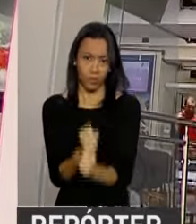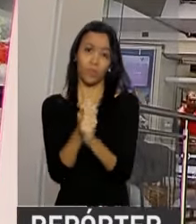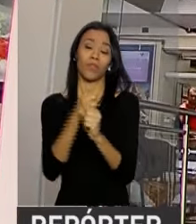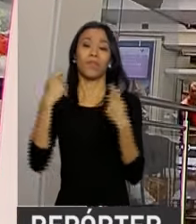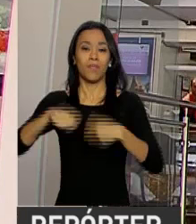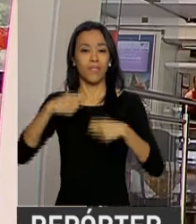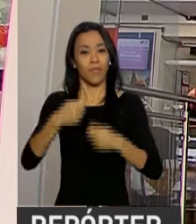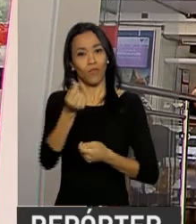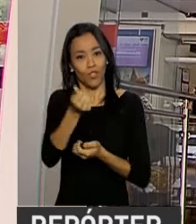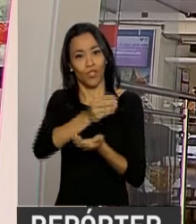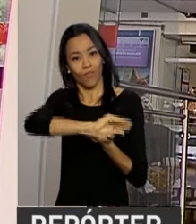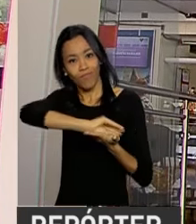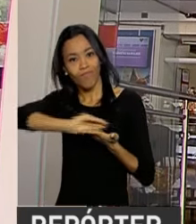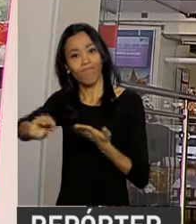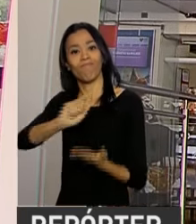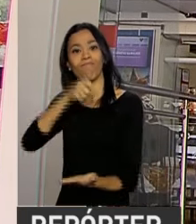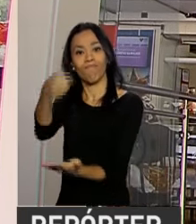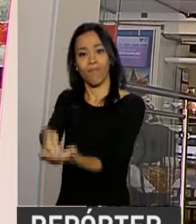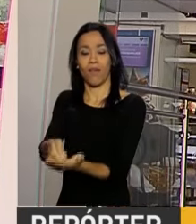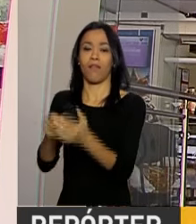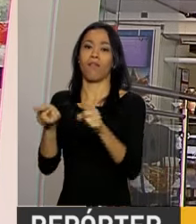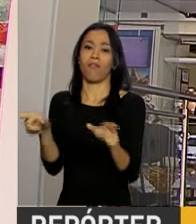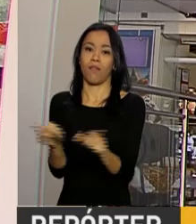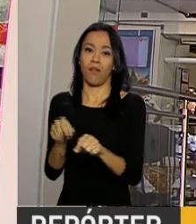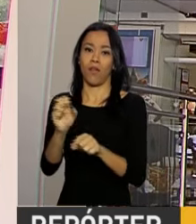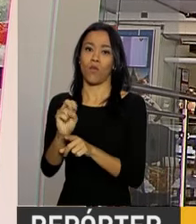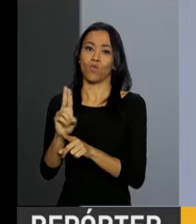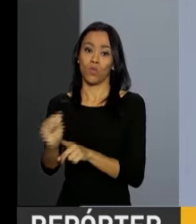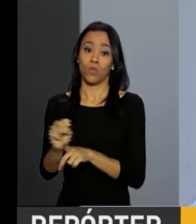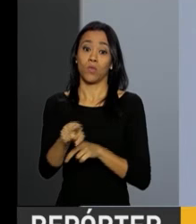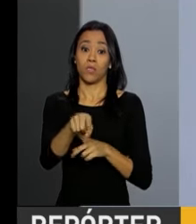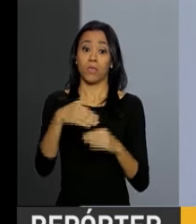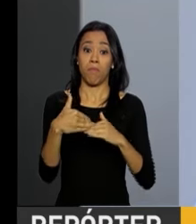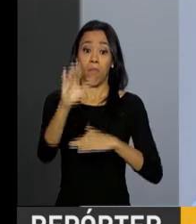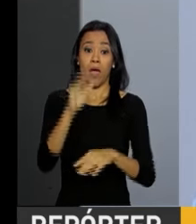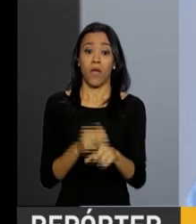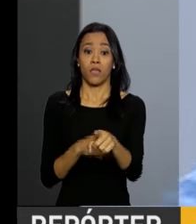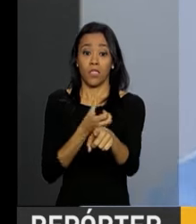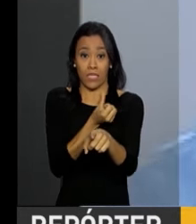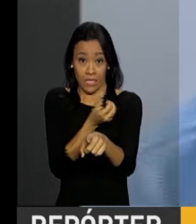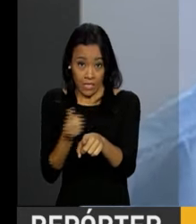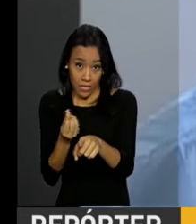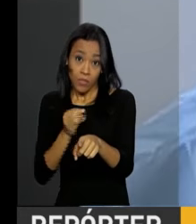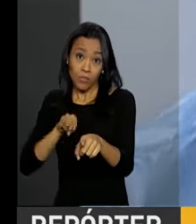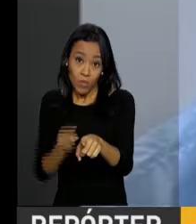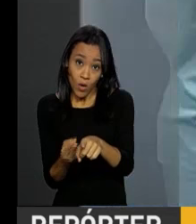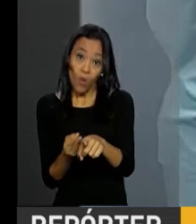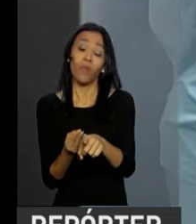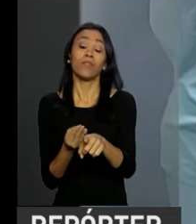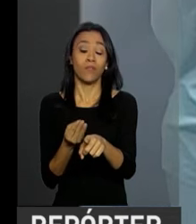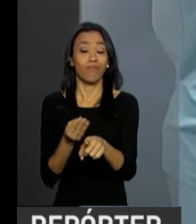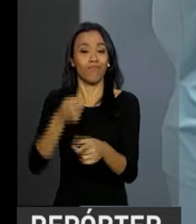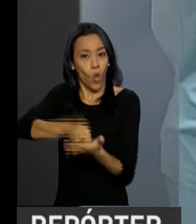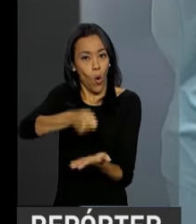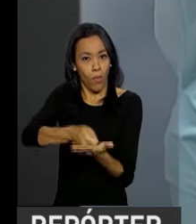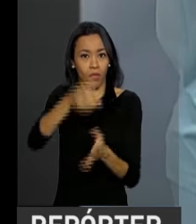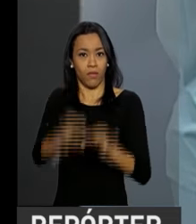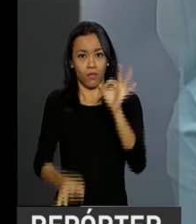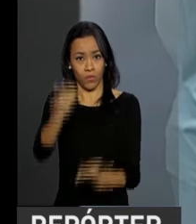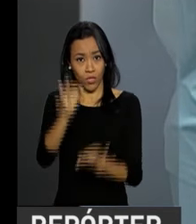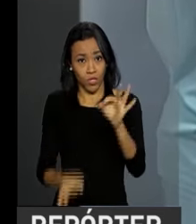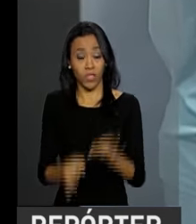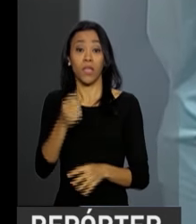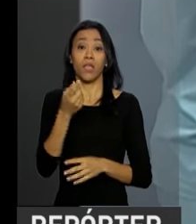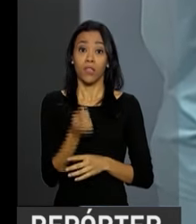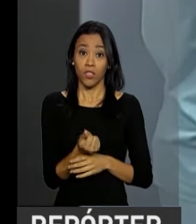ser ressarcidos. Mais de 600 milhões de reais estão sendo cobrados na Justiça. O ressarcimento deve ser